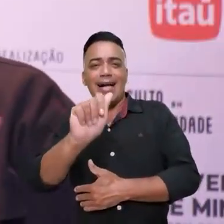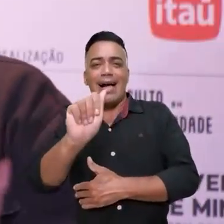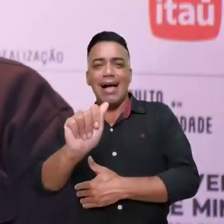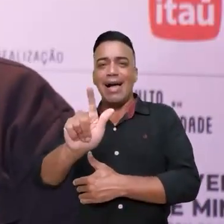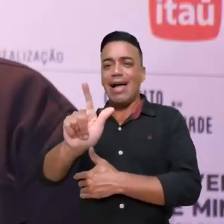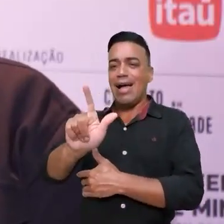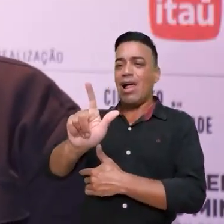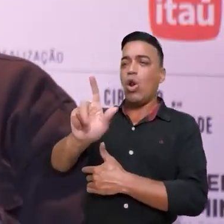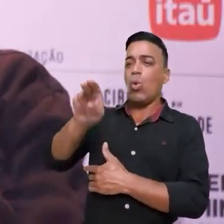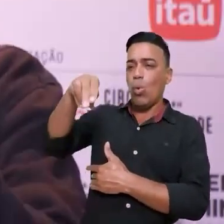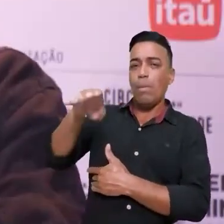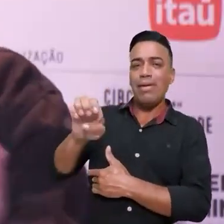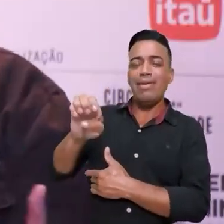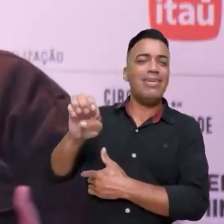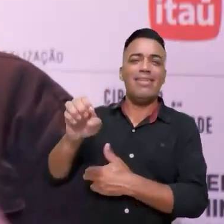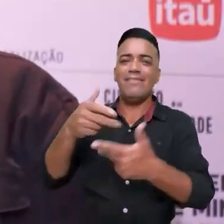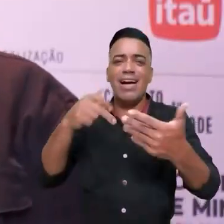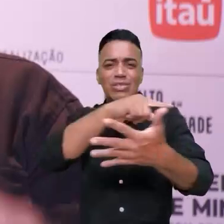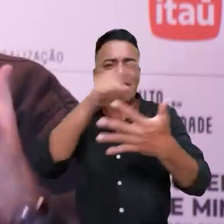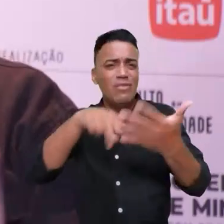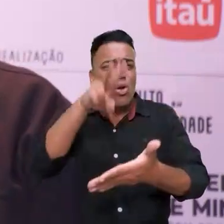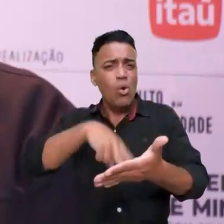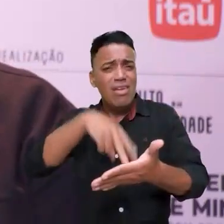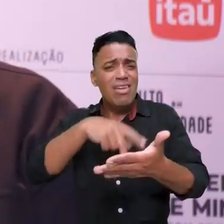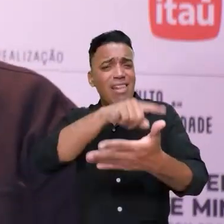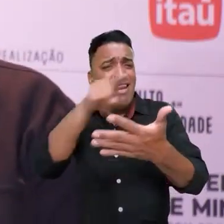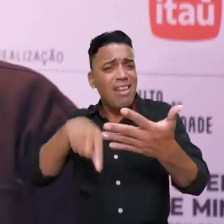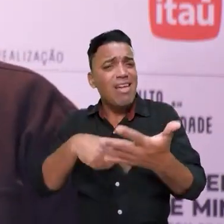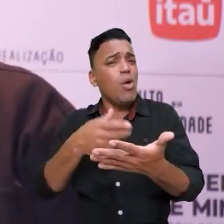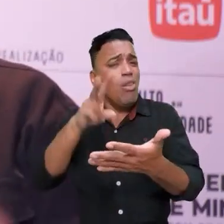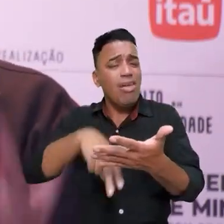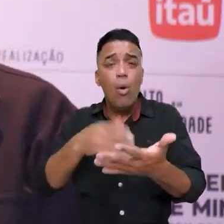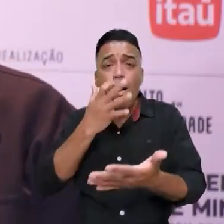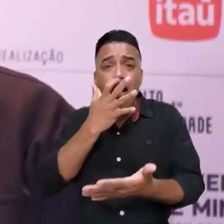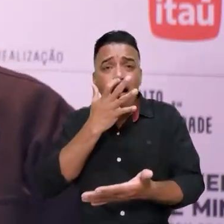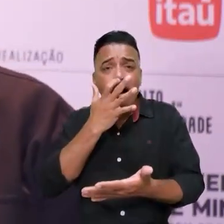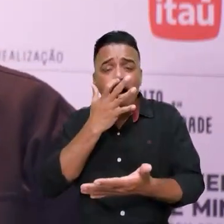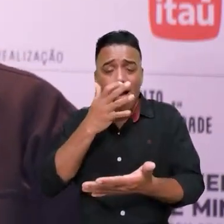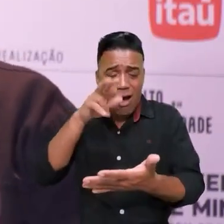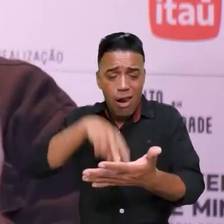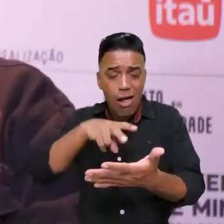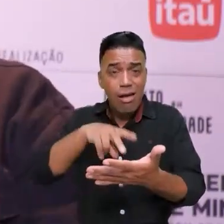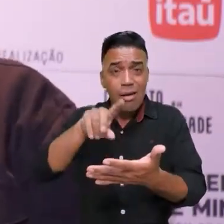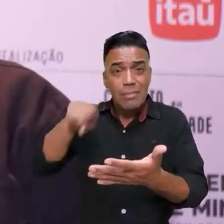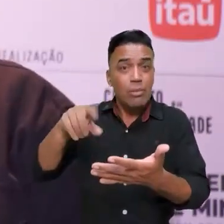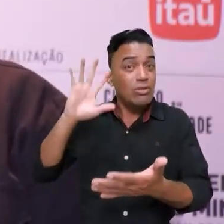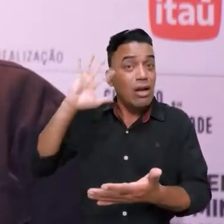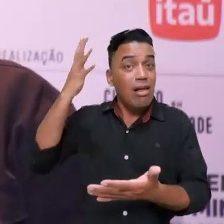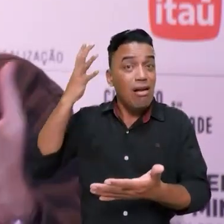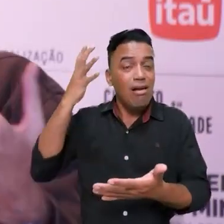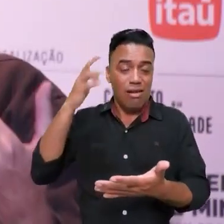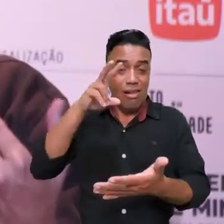Perdida, fiquei enlouquecido com o Rapto do Menino Dourado, com Éramos Seis, né, com Um Cadáver Ouve o Rádio, mas de repente quando eu li